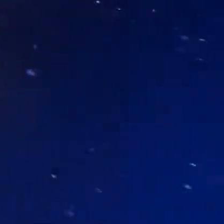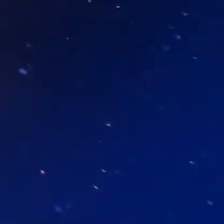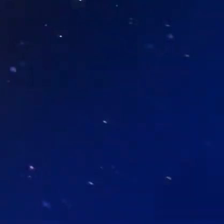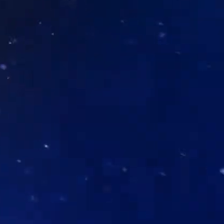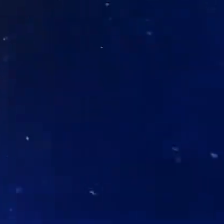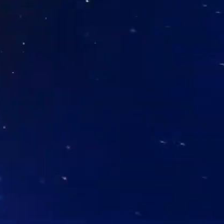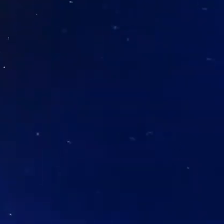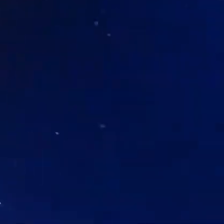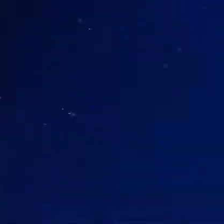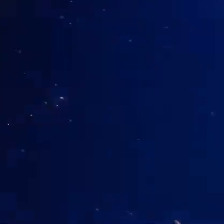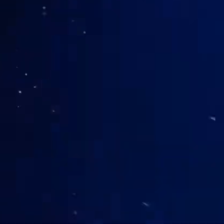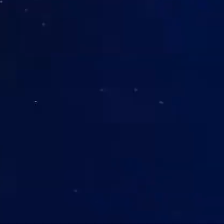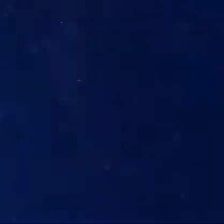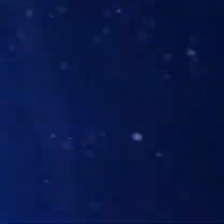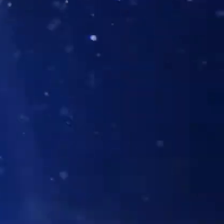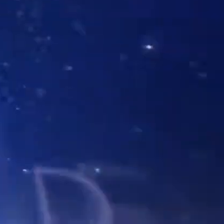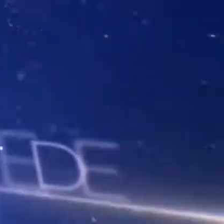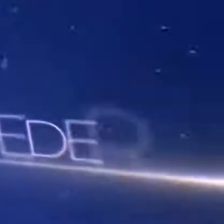estadual.